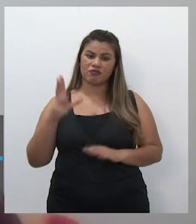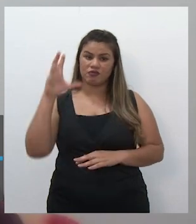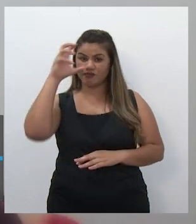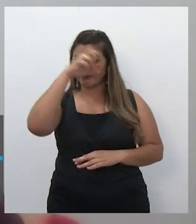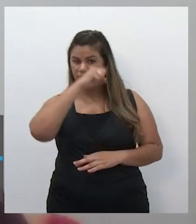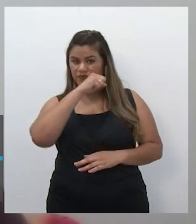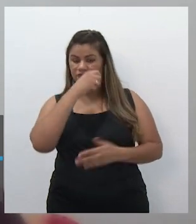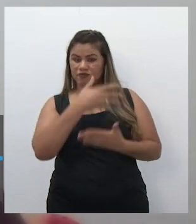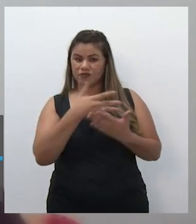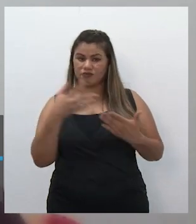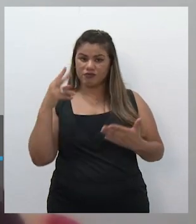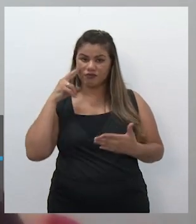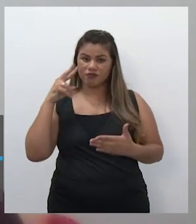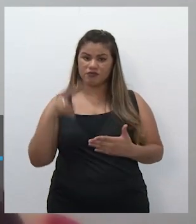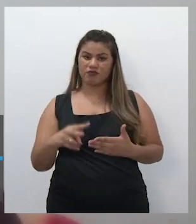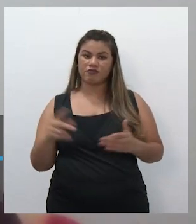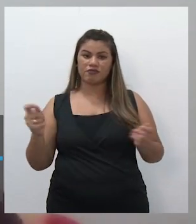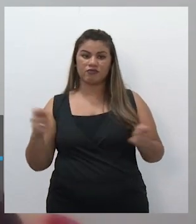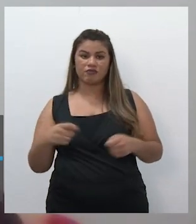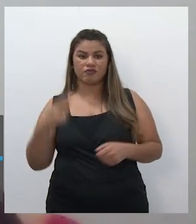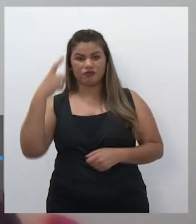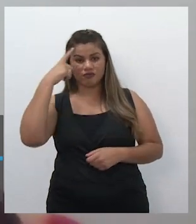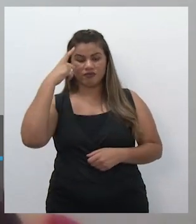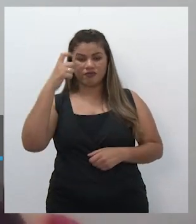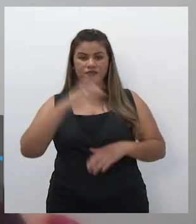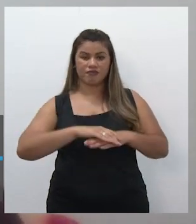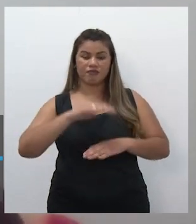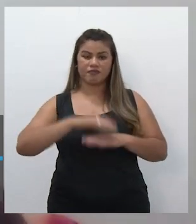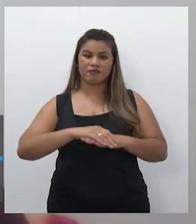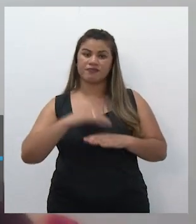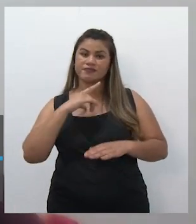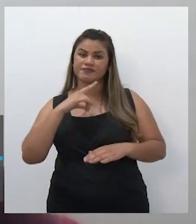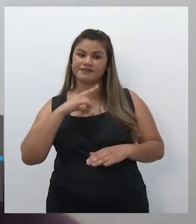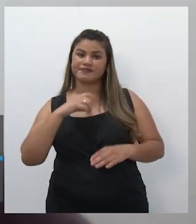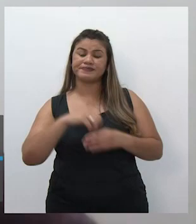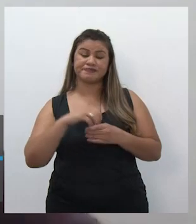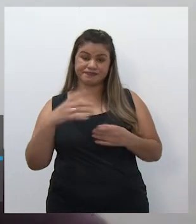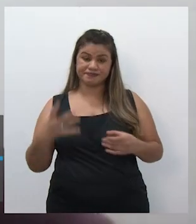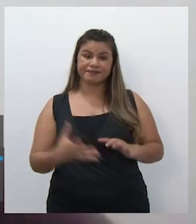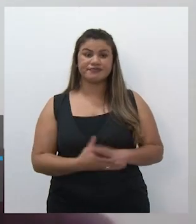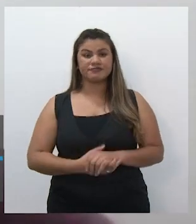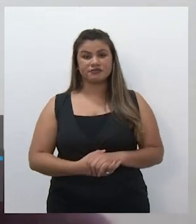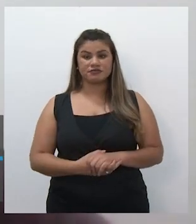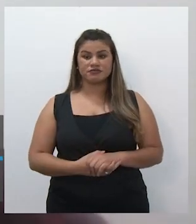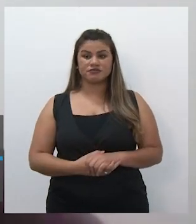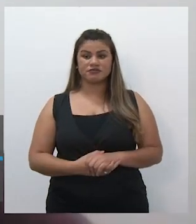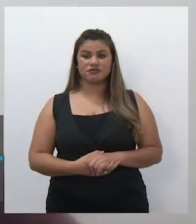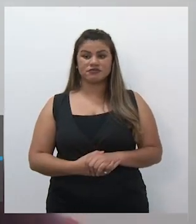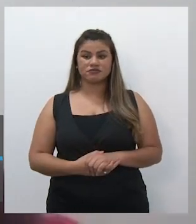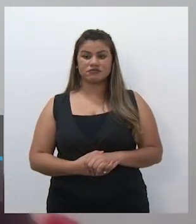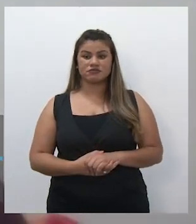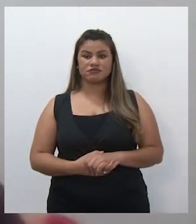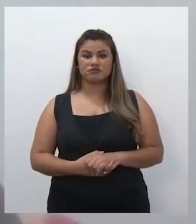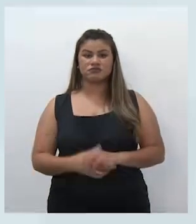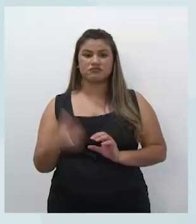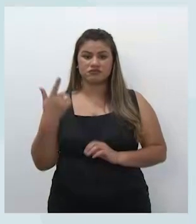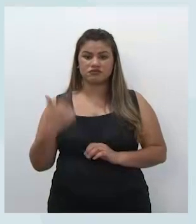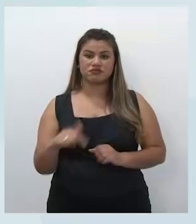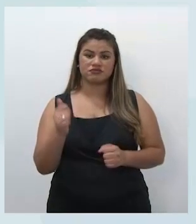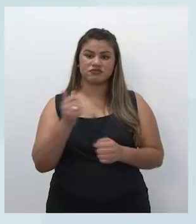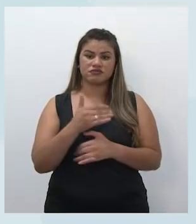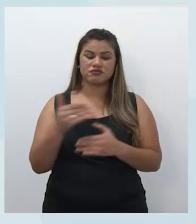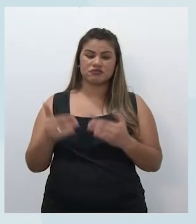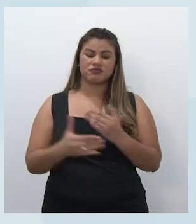para que vocês vejam como é que é a ideia de construção desse material. Então, vou pedir para que coloquem o próximo slide,